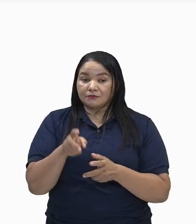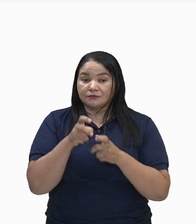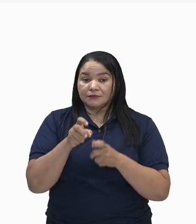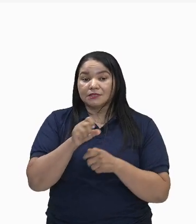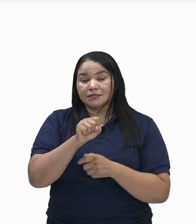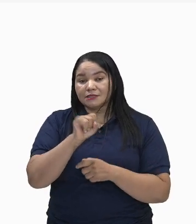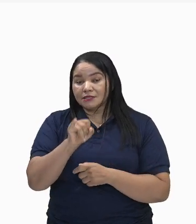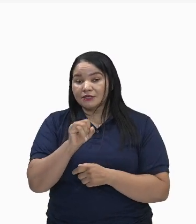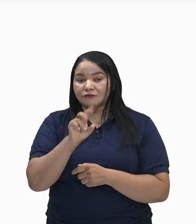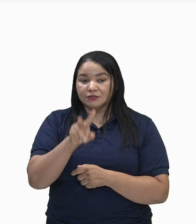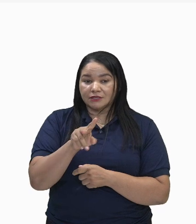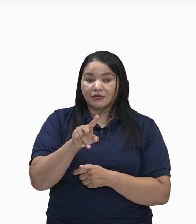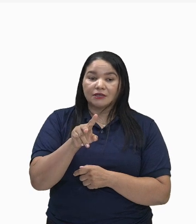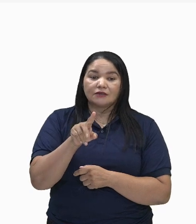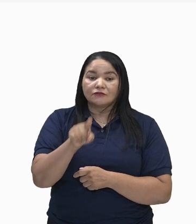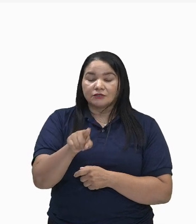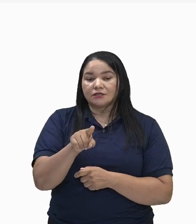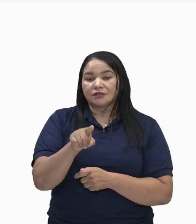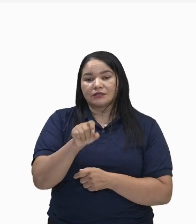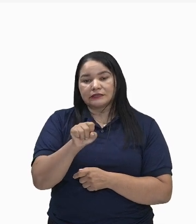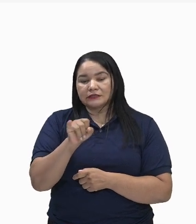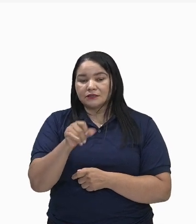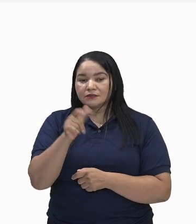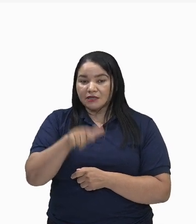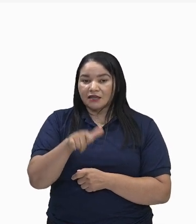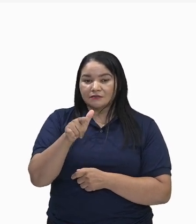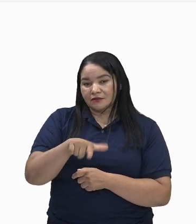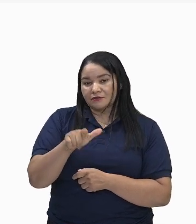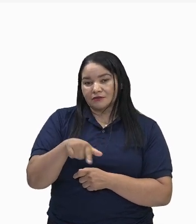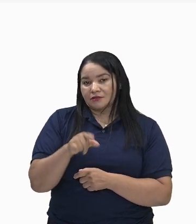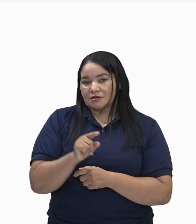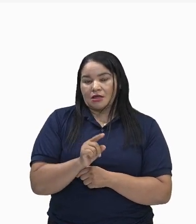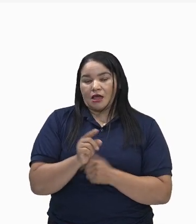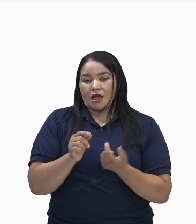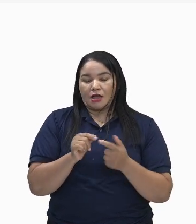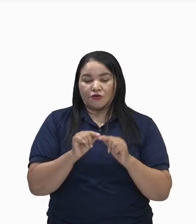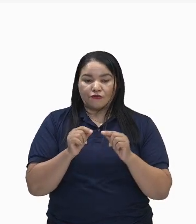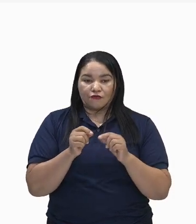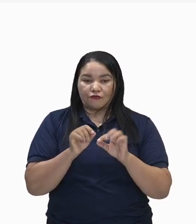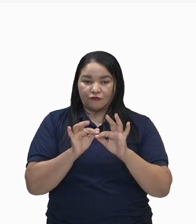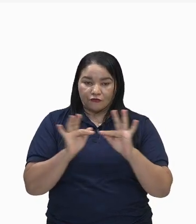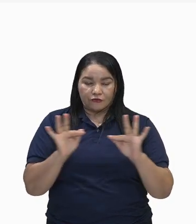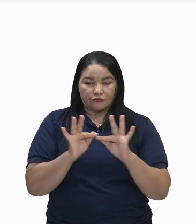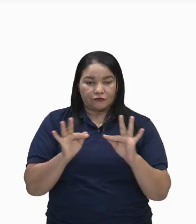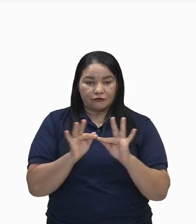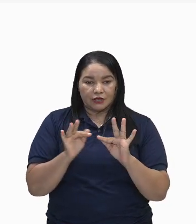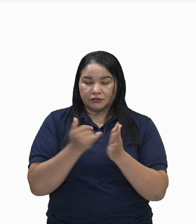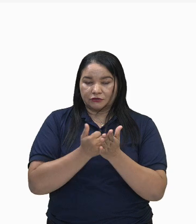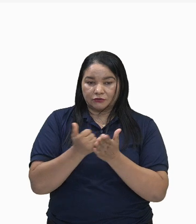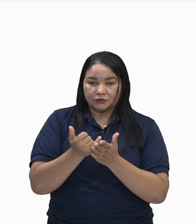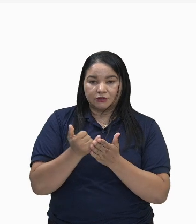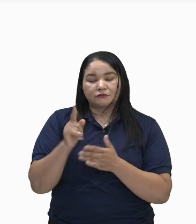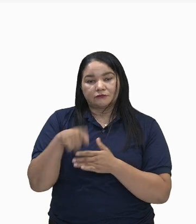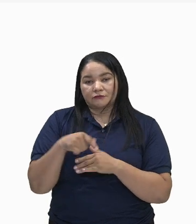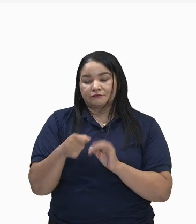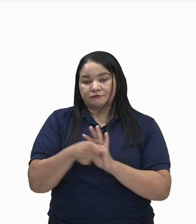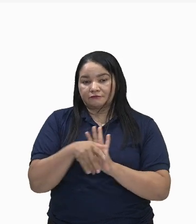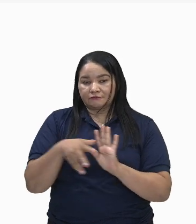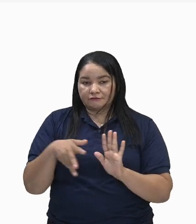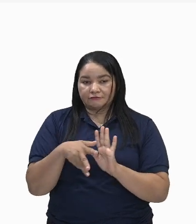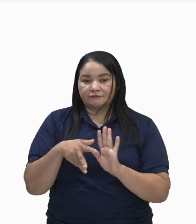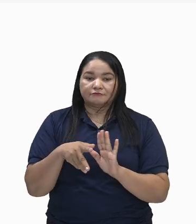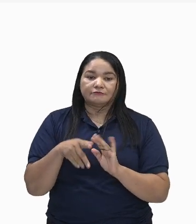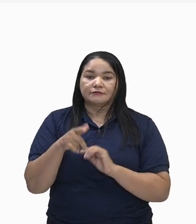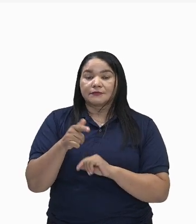se você, se você. Sempre no início dos versos, vai caracterizar a figura de linguagem